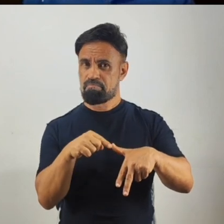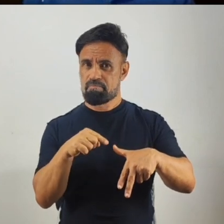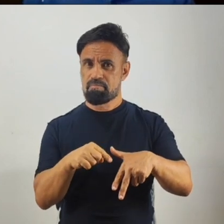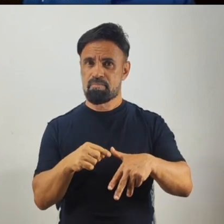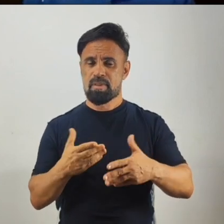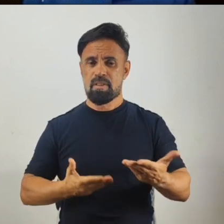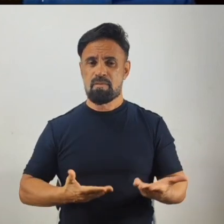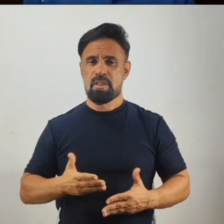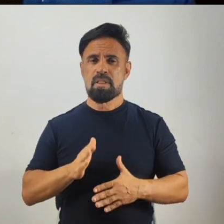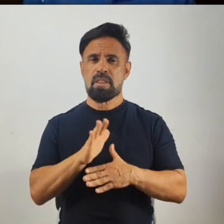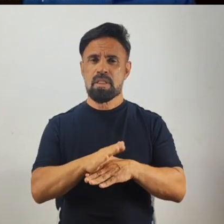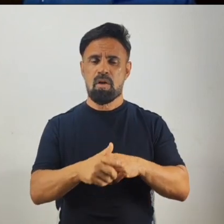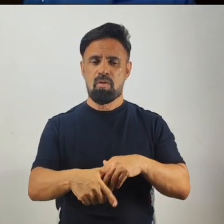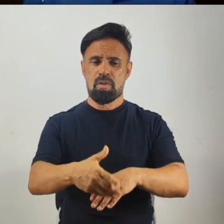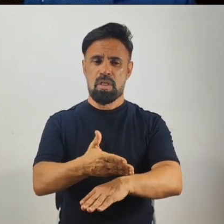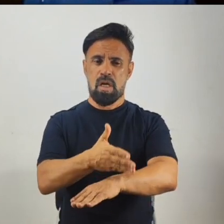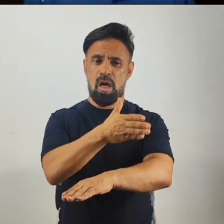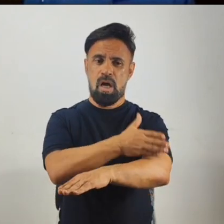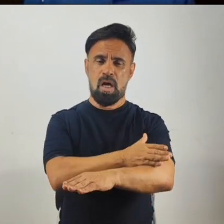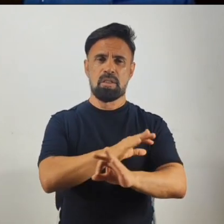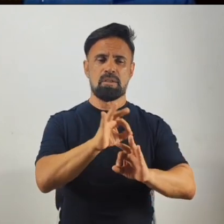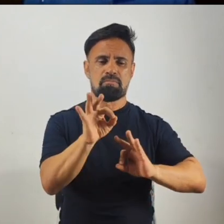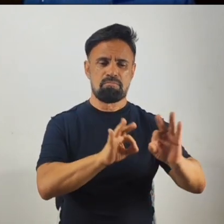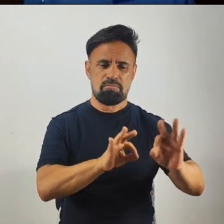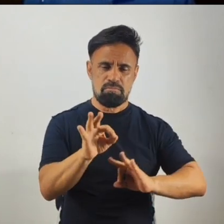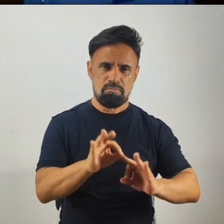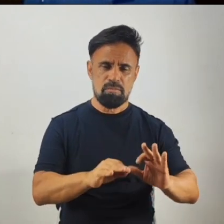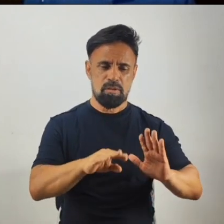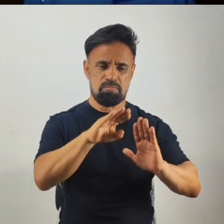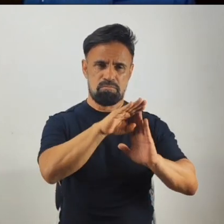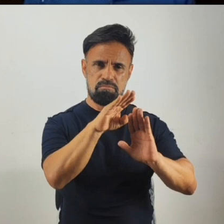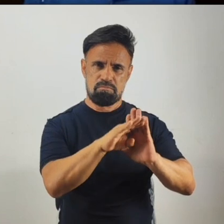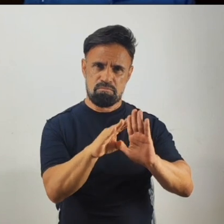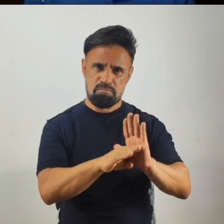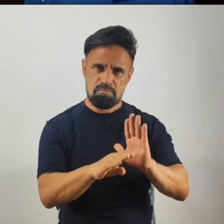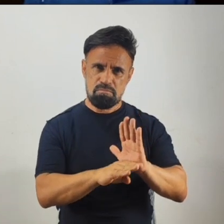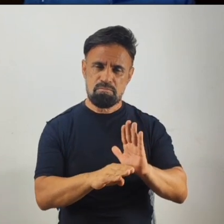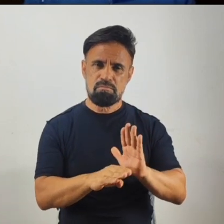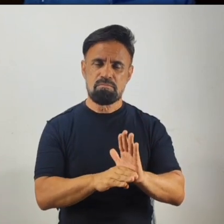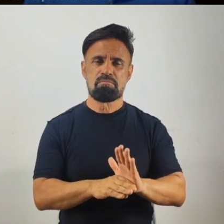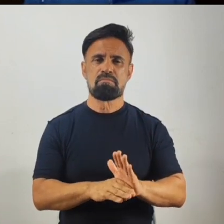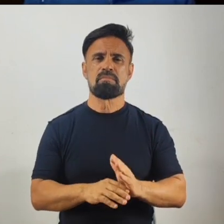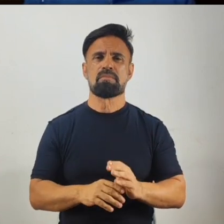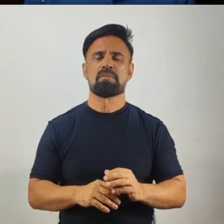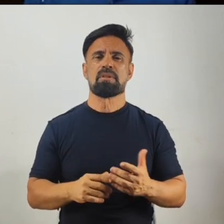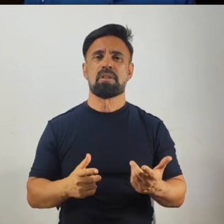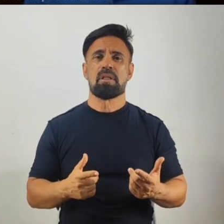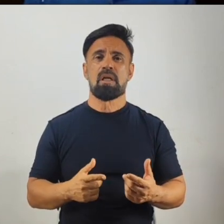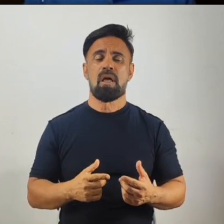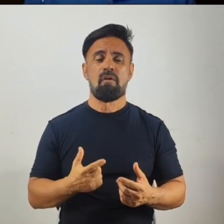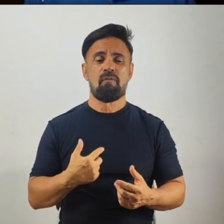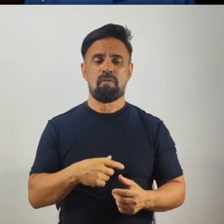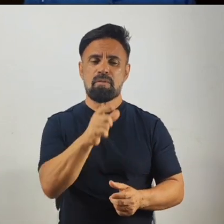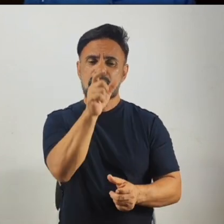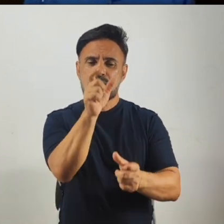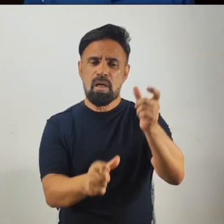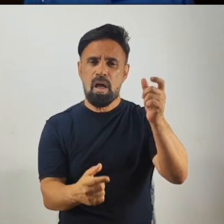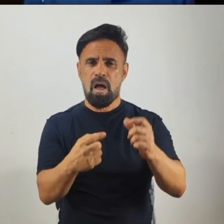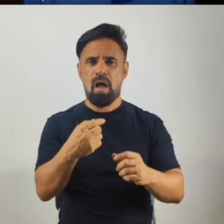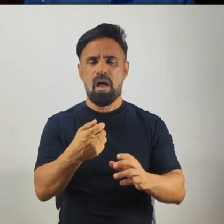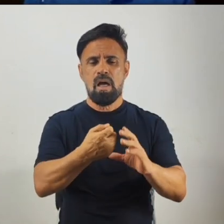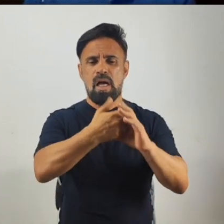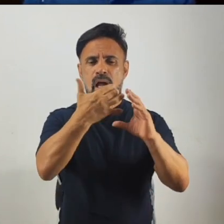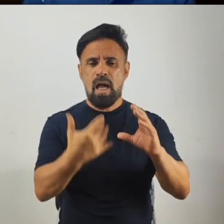paciente. Os serviços de saúde devem efetuar seus planejamentos, promover suas ações, considerando